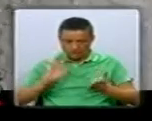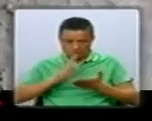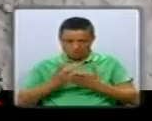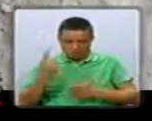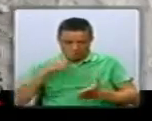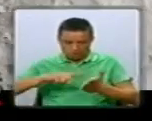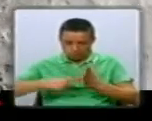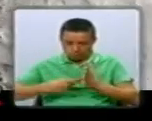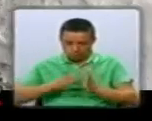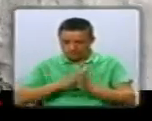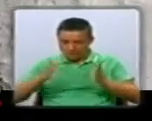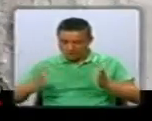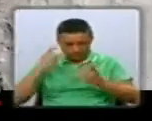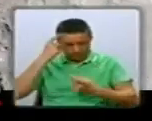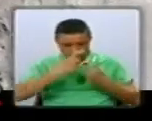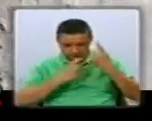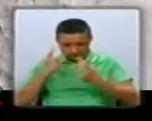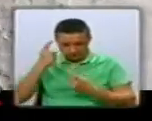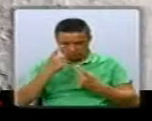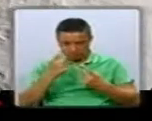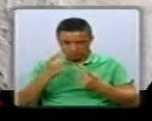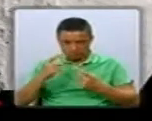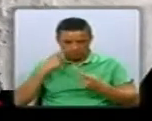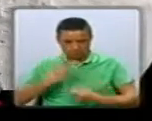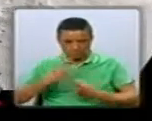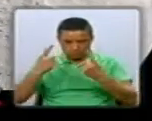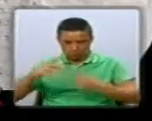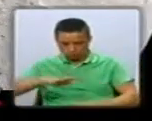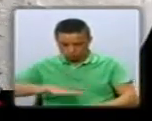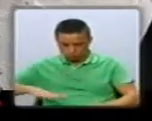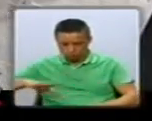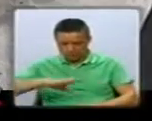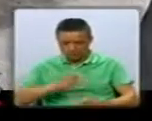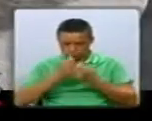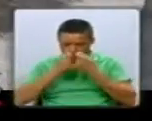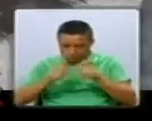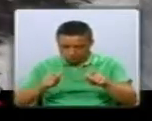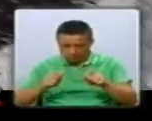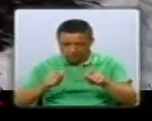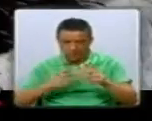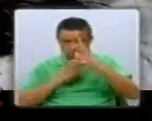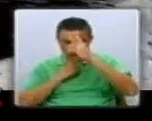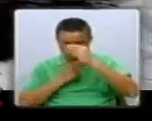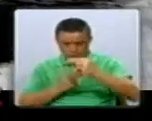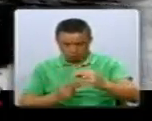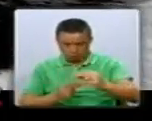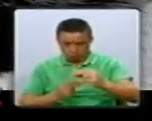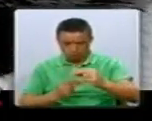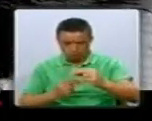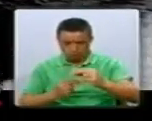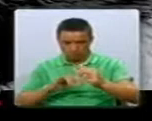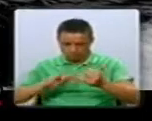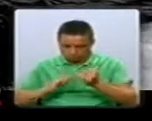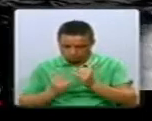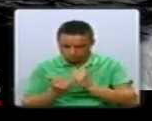ponto é muito maior que aquilo que se pensava. Ora, aquilo mostra uma zona do lado oculto da Lua em que tem uma enorme concentração de um